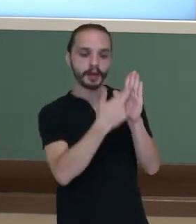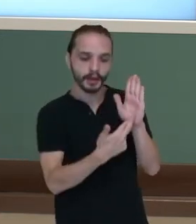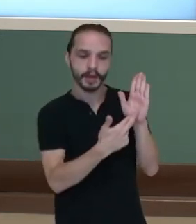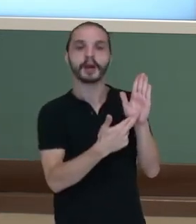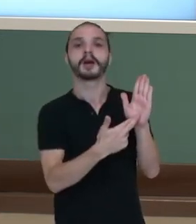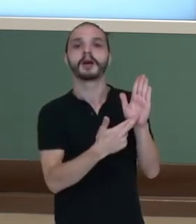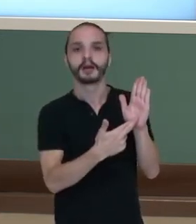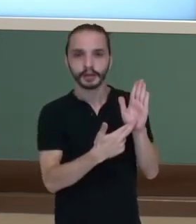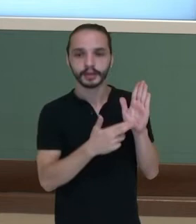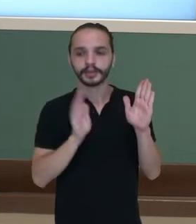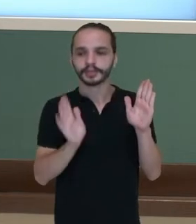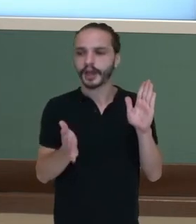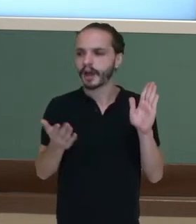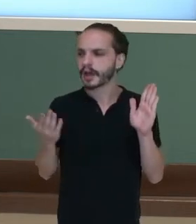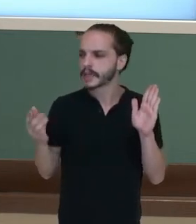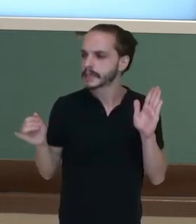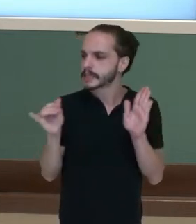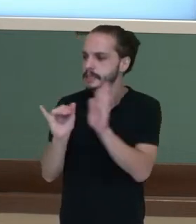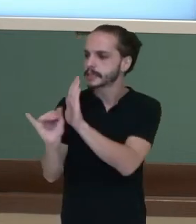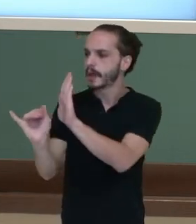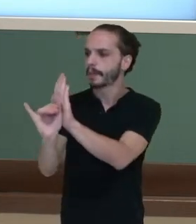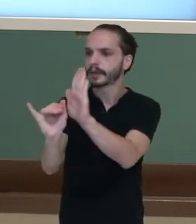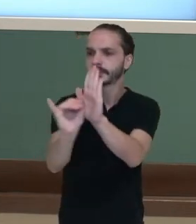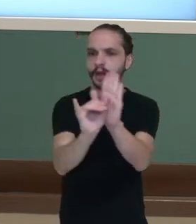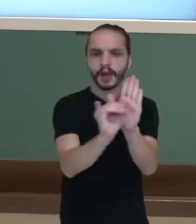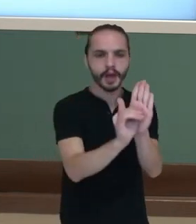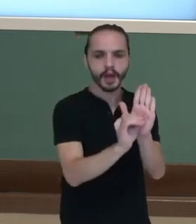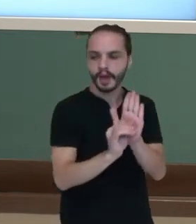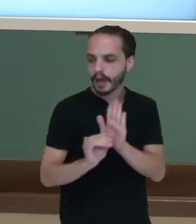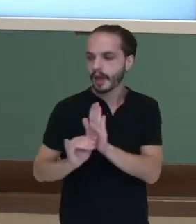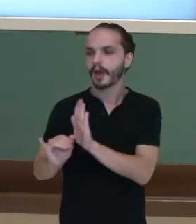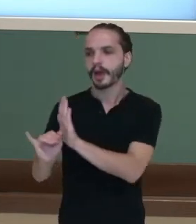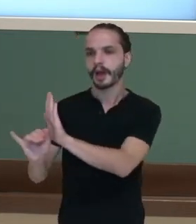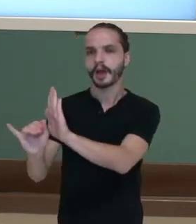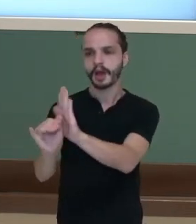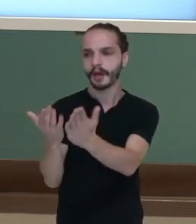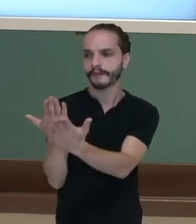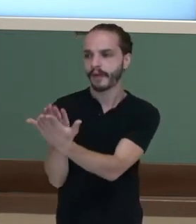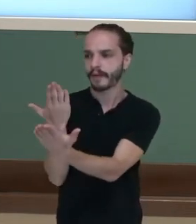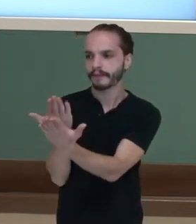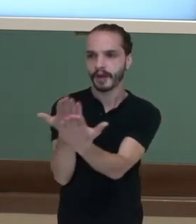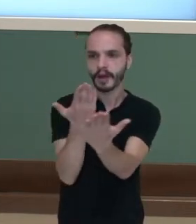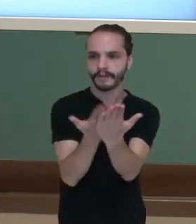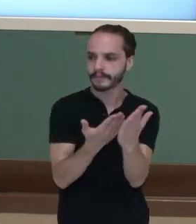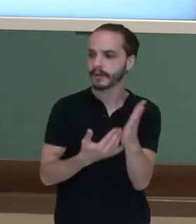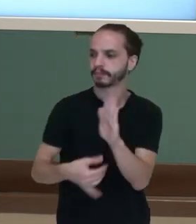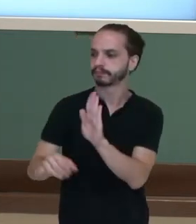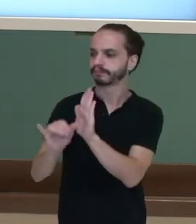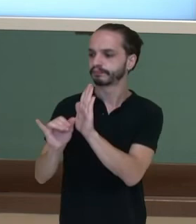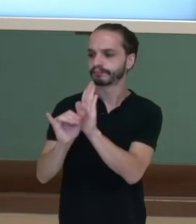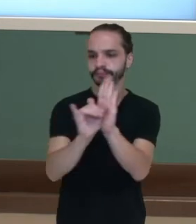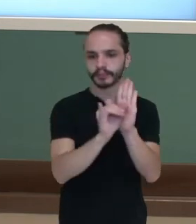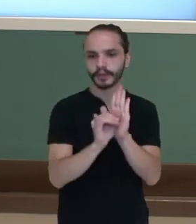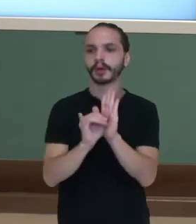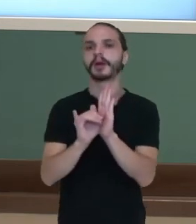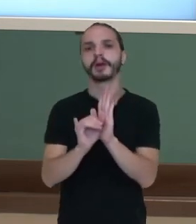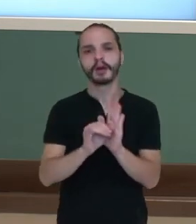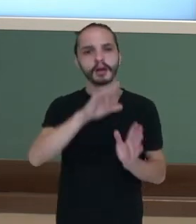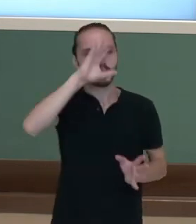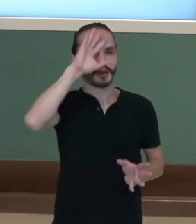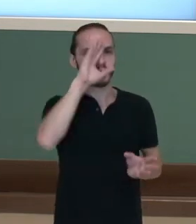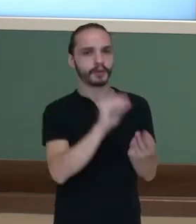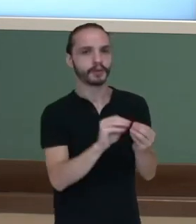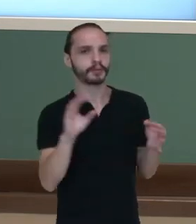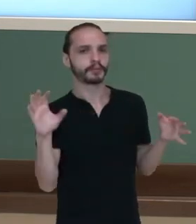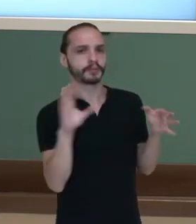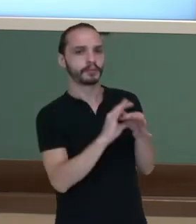de diversos exemplos, a partir de diversos exemplos de como a conclusão segue da